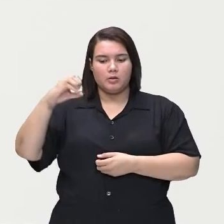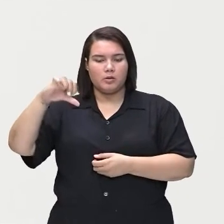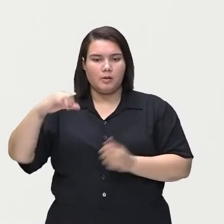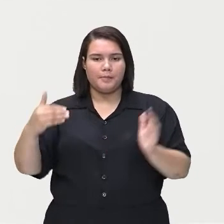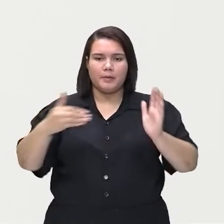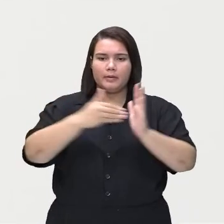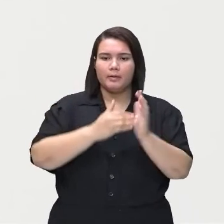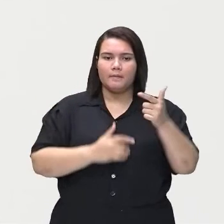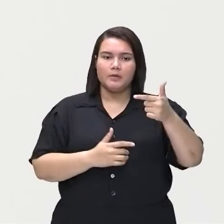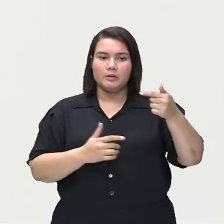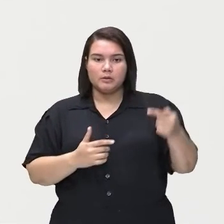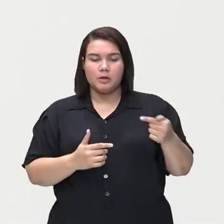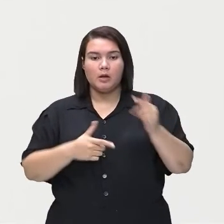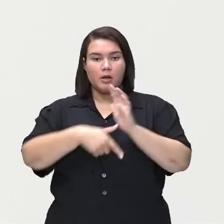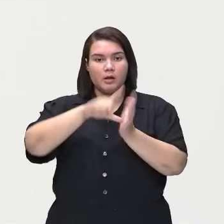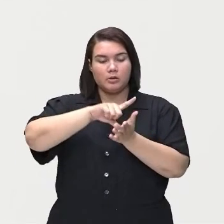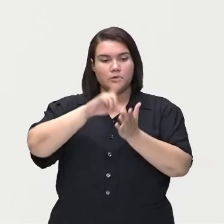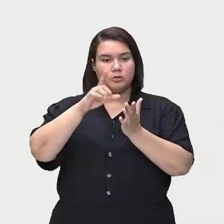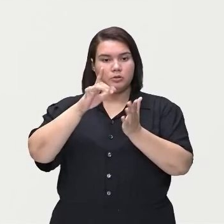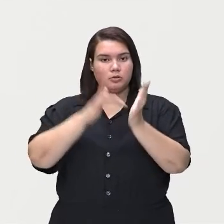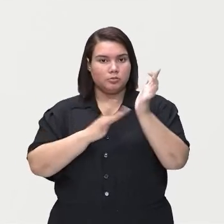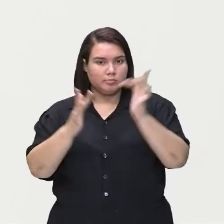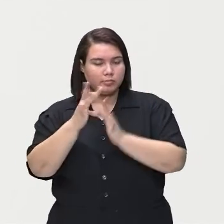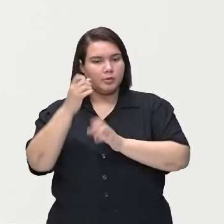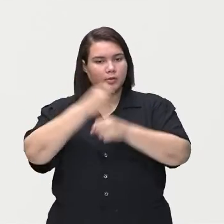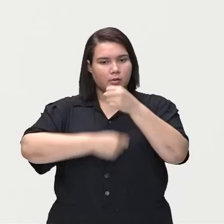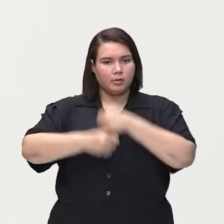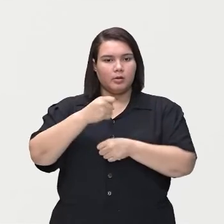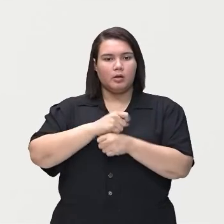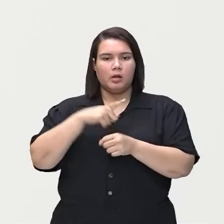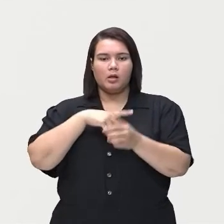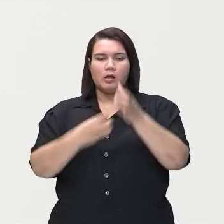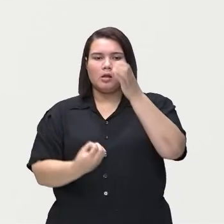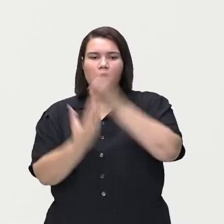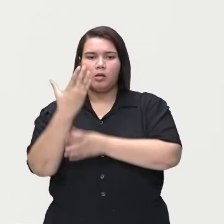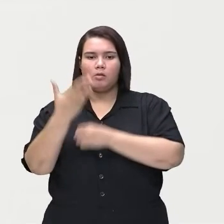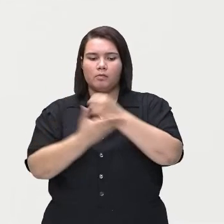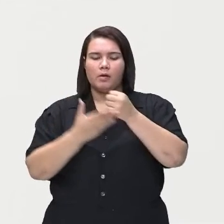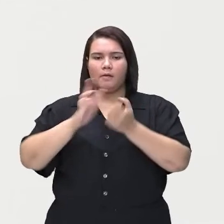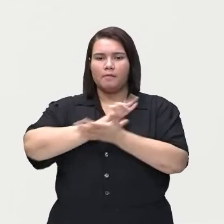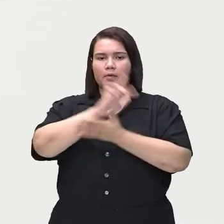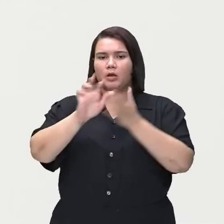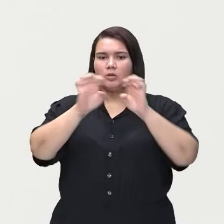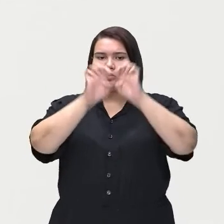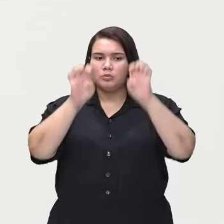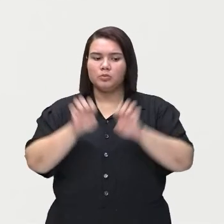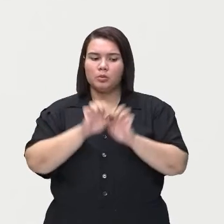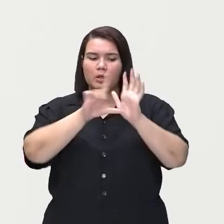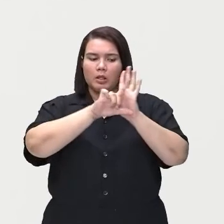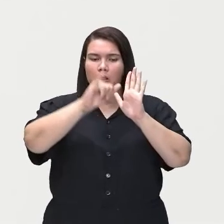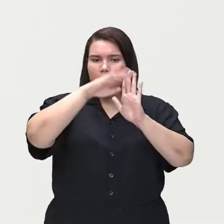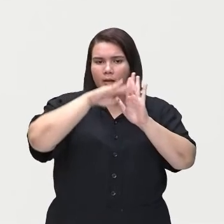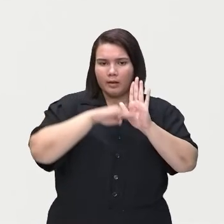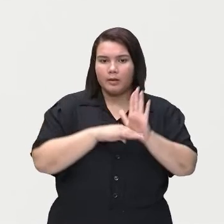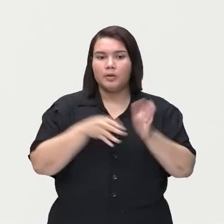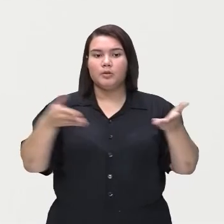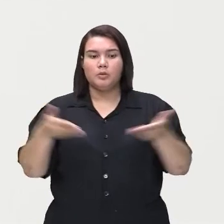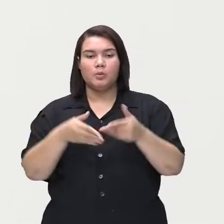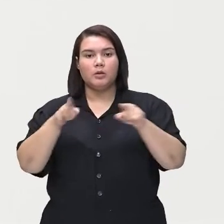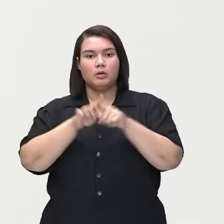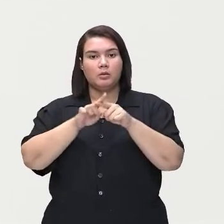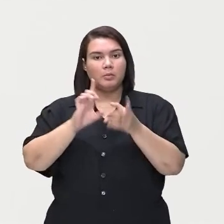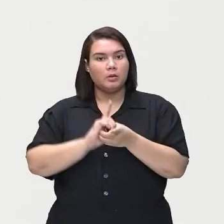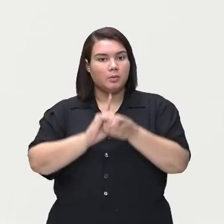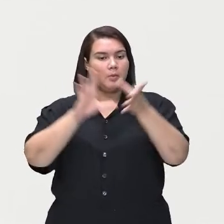até 27 anos a.C., ela fundou bases de muitas das estruturas legislativas atuais e da